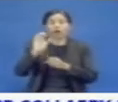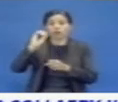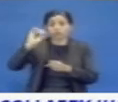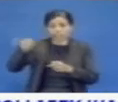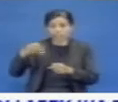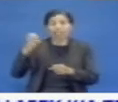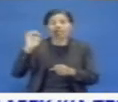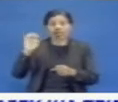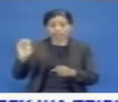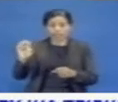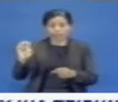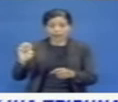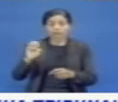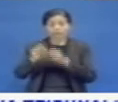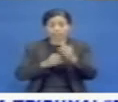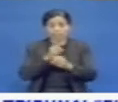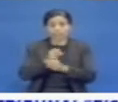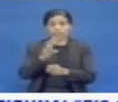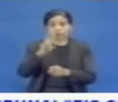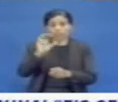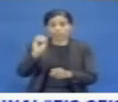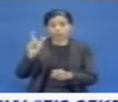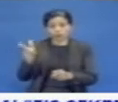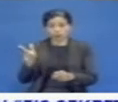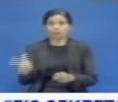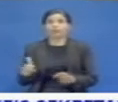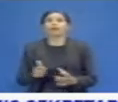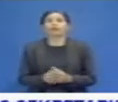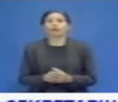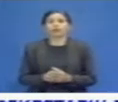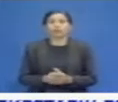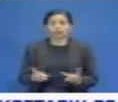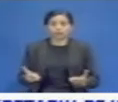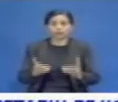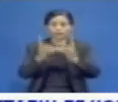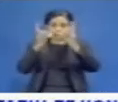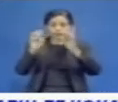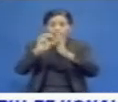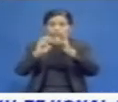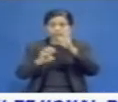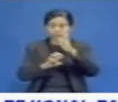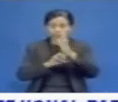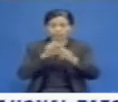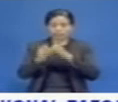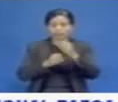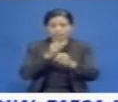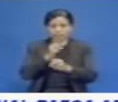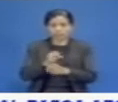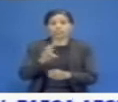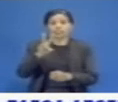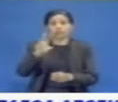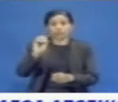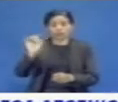Tambane, órgão legislativo bele realiza debate contra Zeral Estado Tinan Rihun Rua Sanuresin Walu. Molo debate